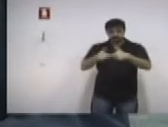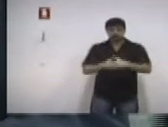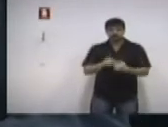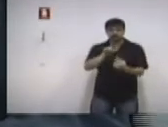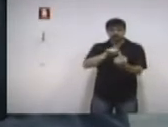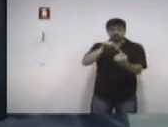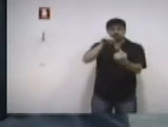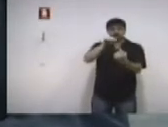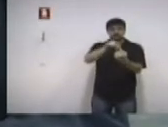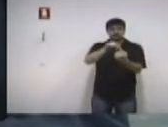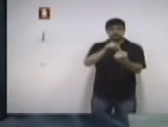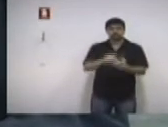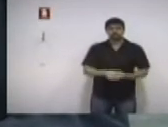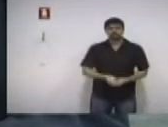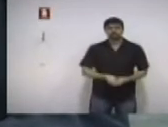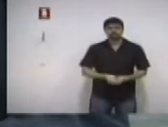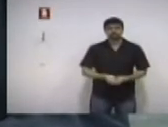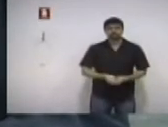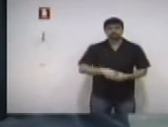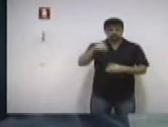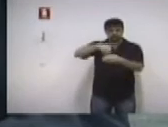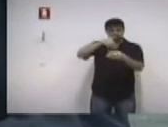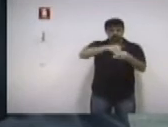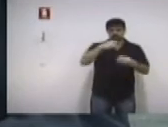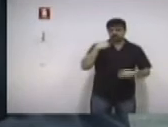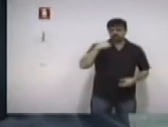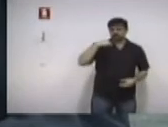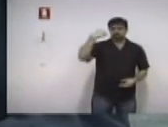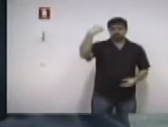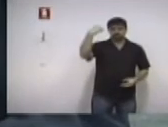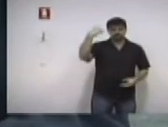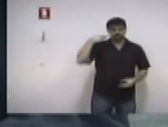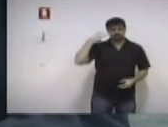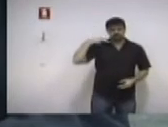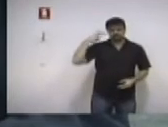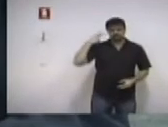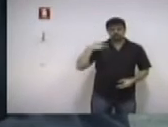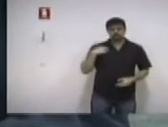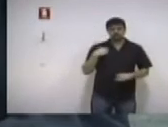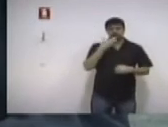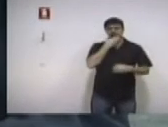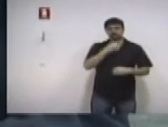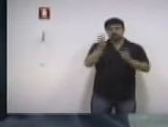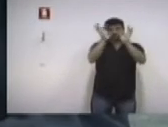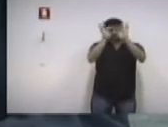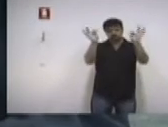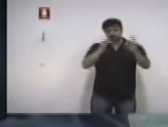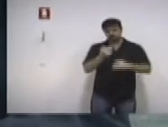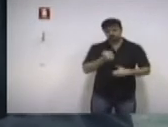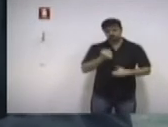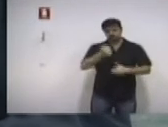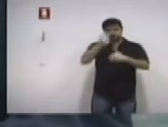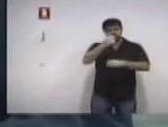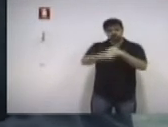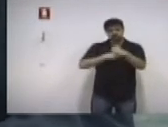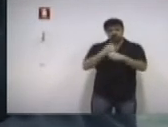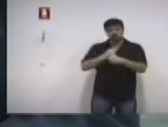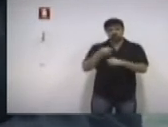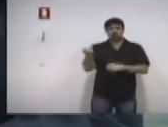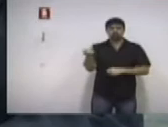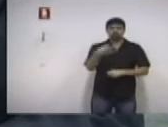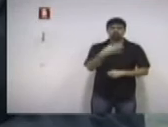para honrar o voto que confiaram em mim e um Feliz Natal um feliz ano novo a todos